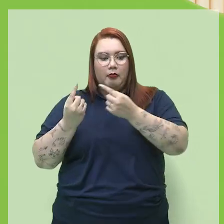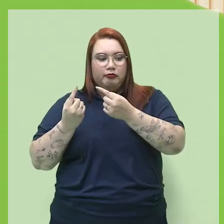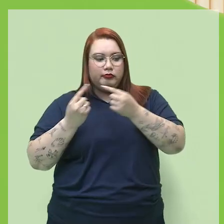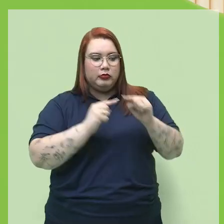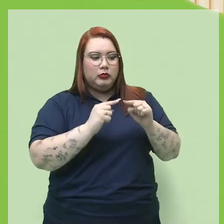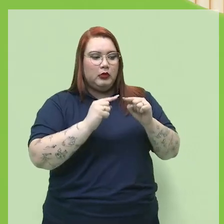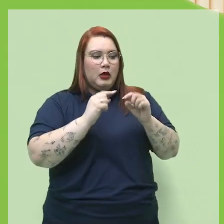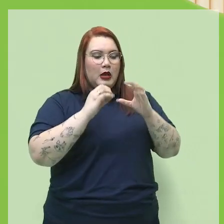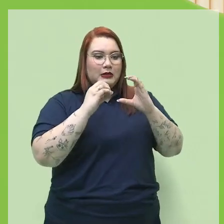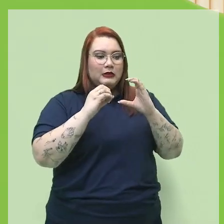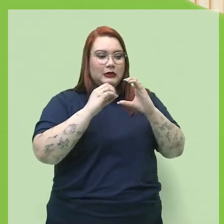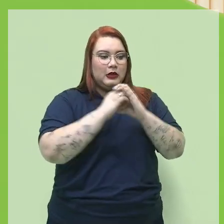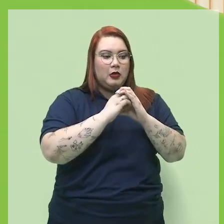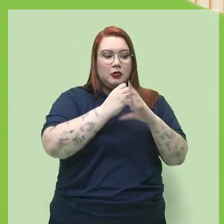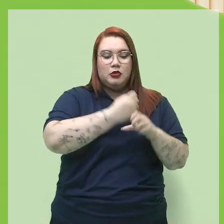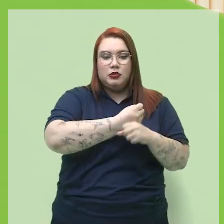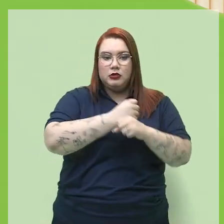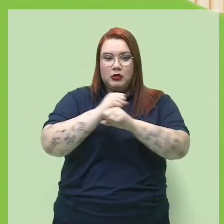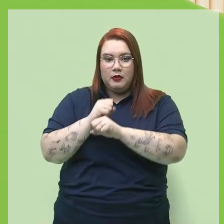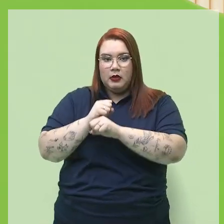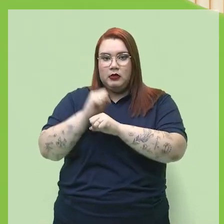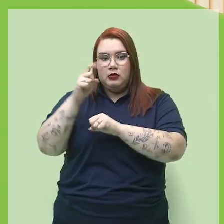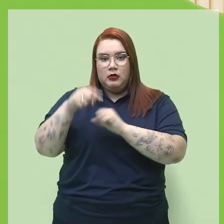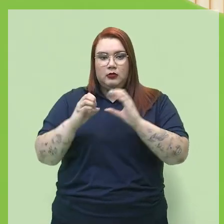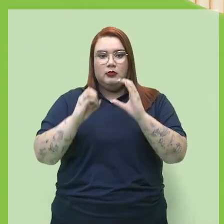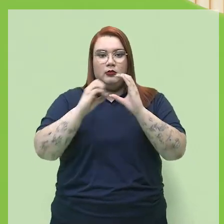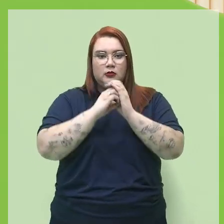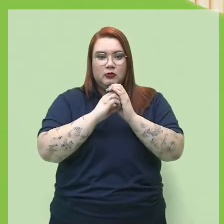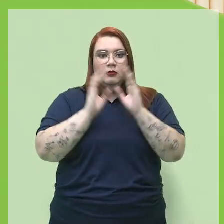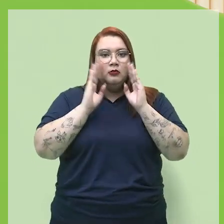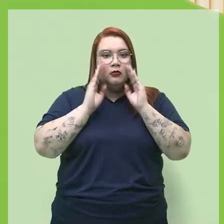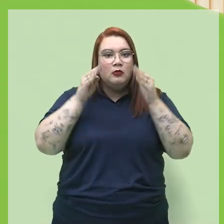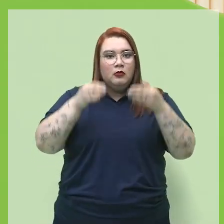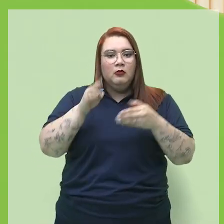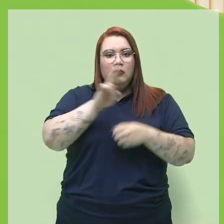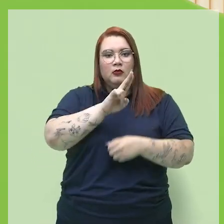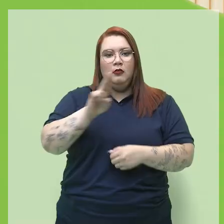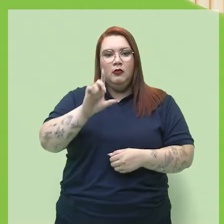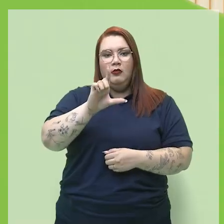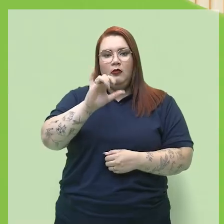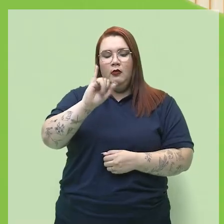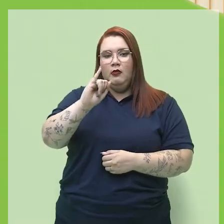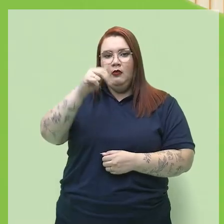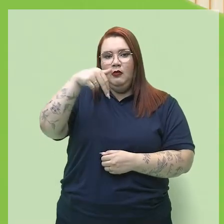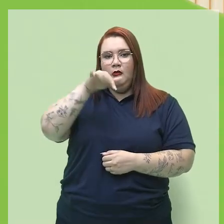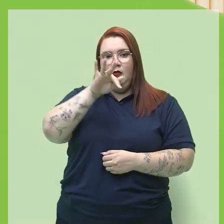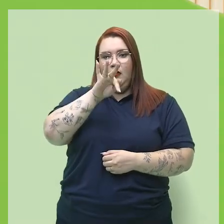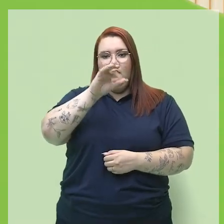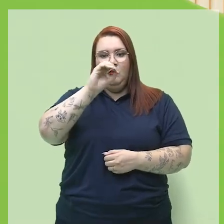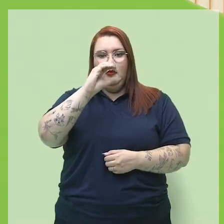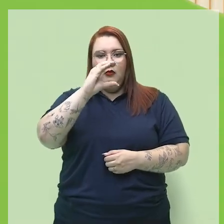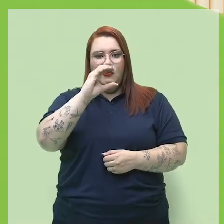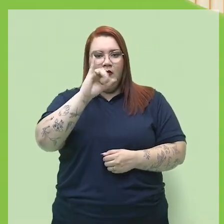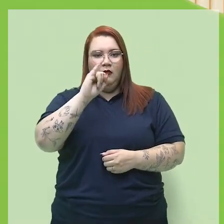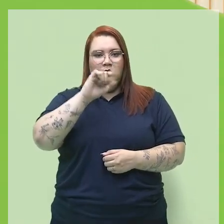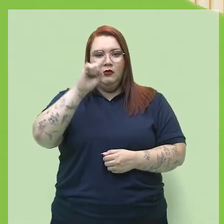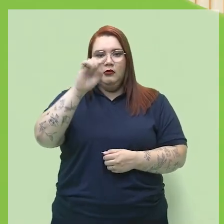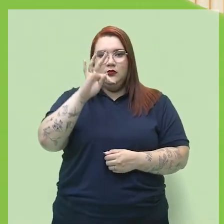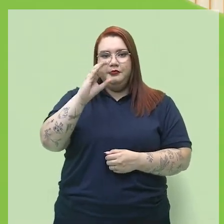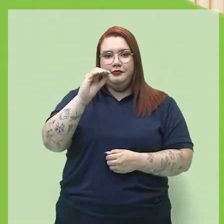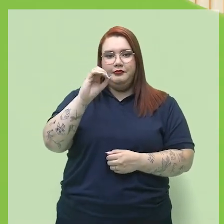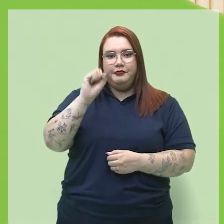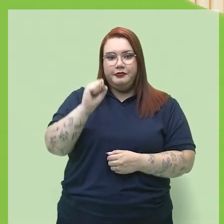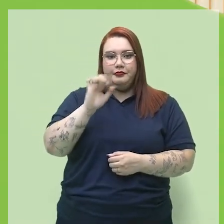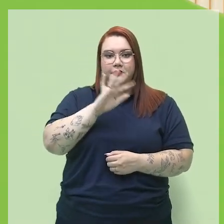defesa, e a gente observa que é uma célula específica, né, o linfócito. Então, ele vai lá naquele linfócito e